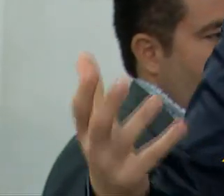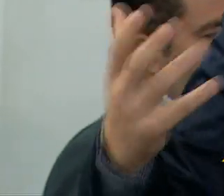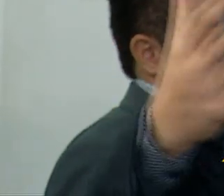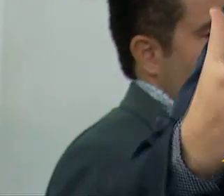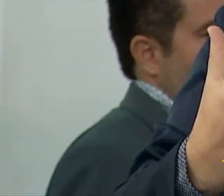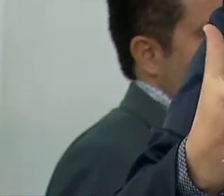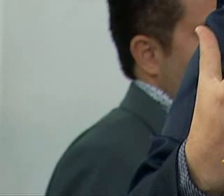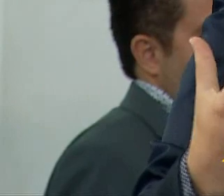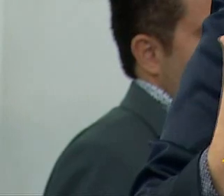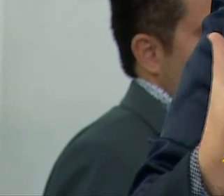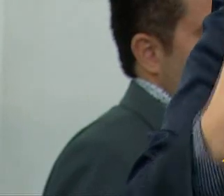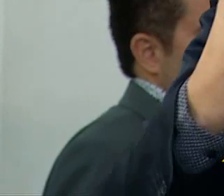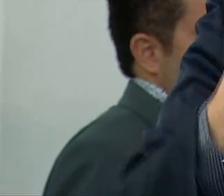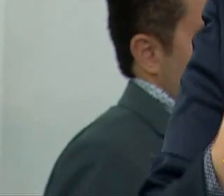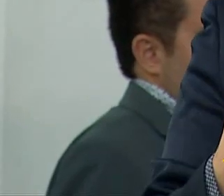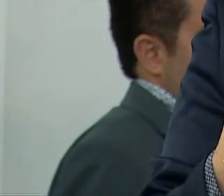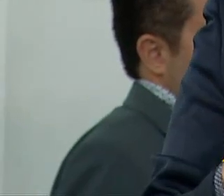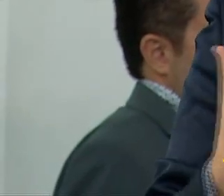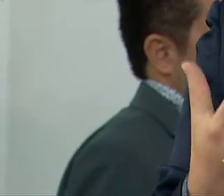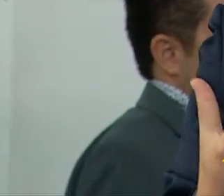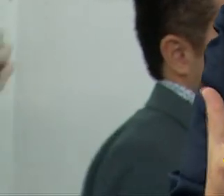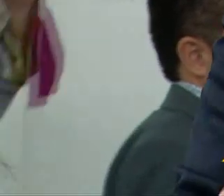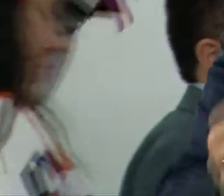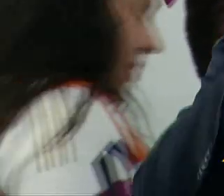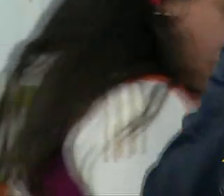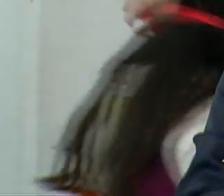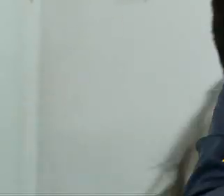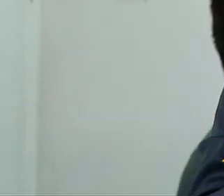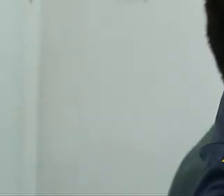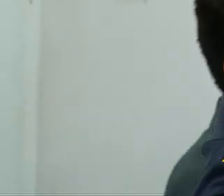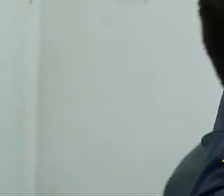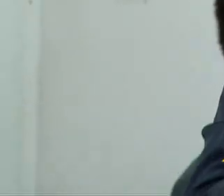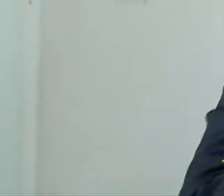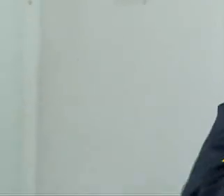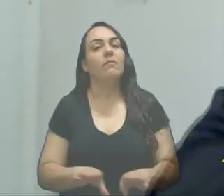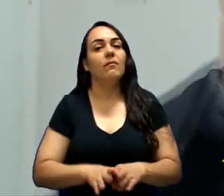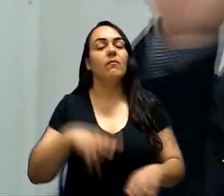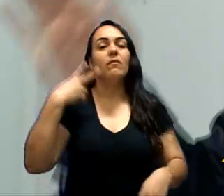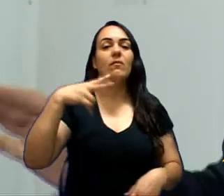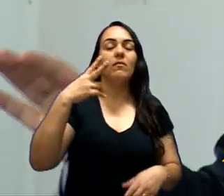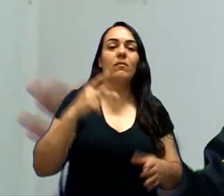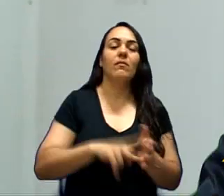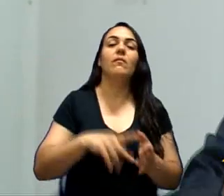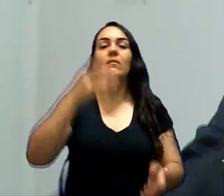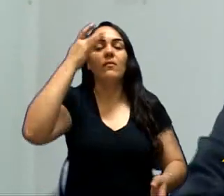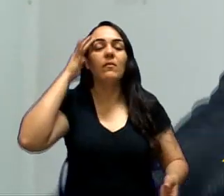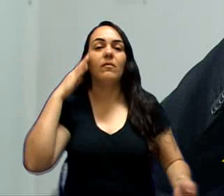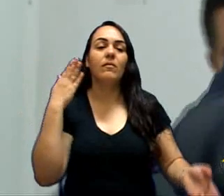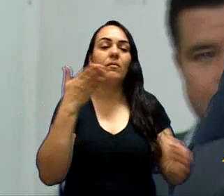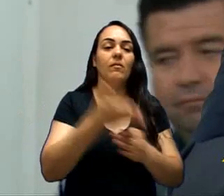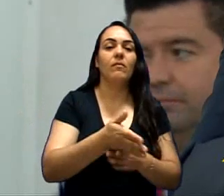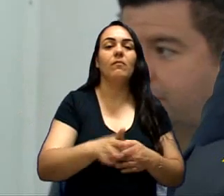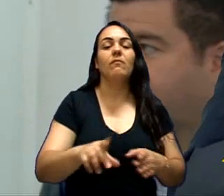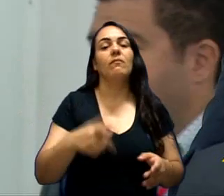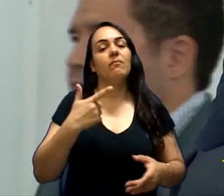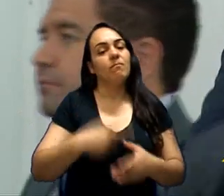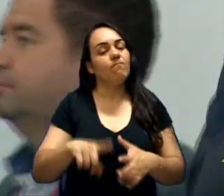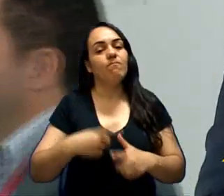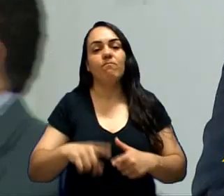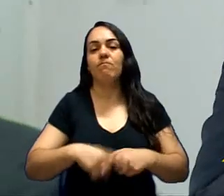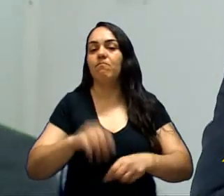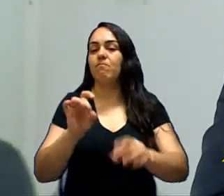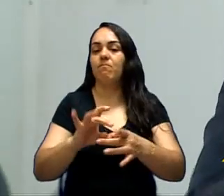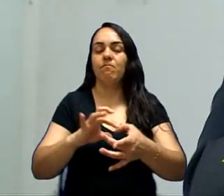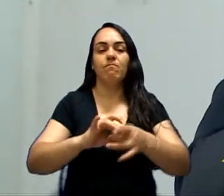gerar essa facilidade de ter o acesso. Aí, vereador, se as pessoas não vierem, aí o problema é delas.